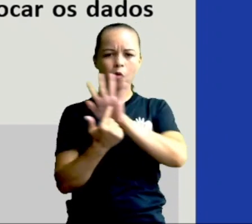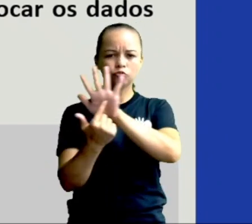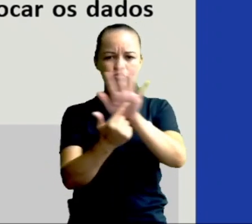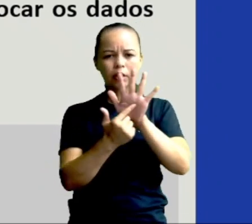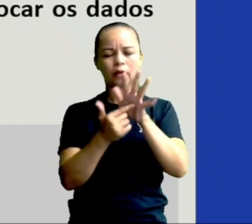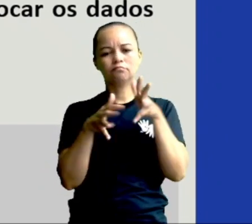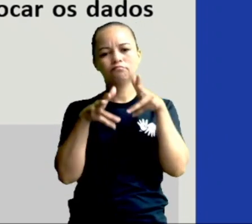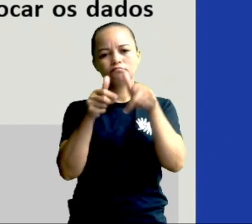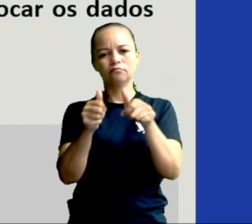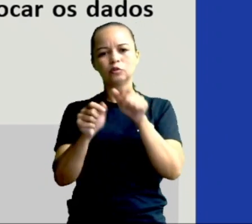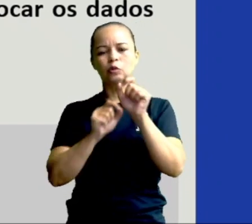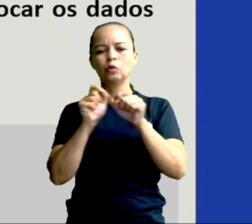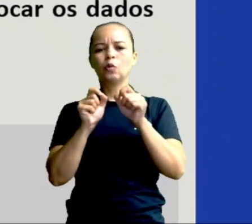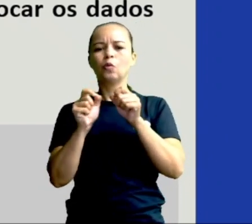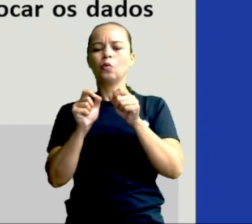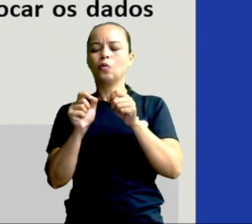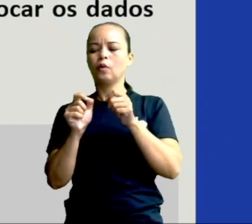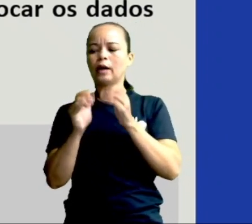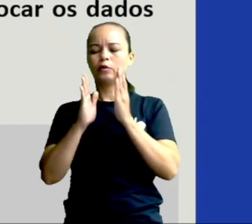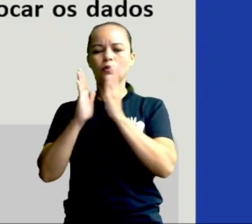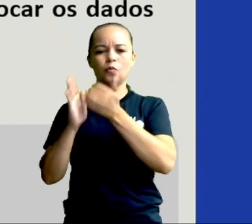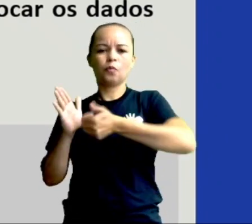o terceiro 1,72,